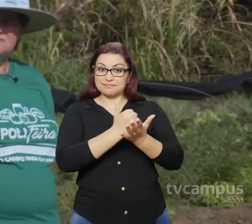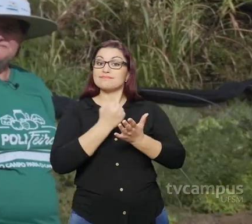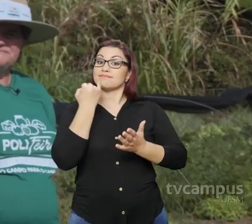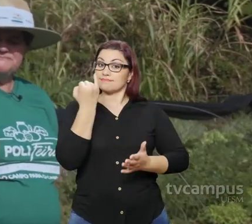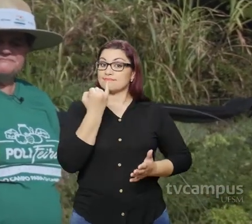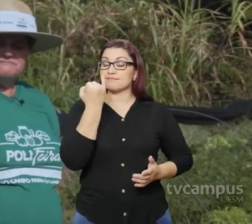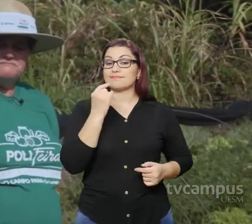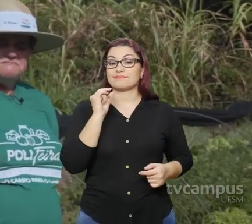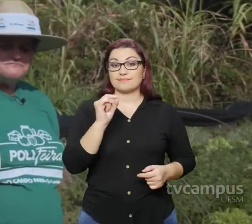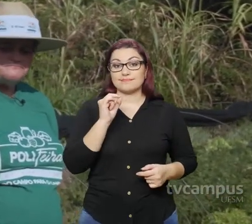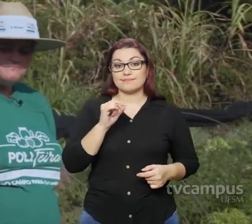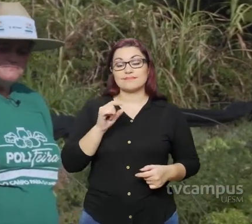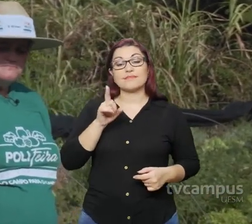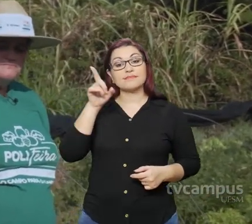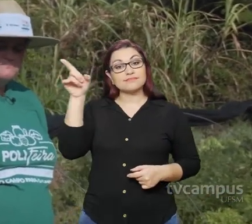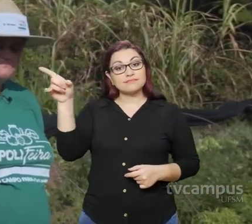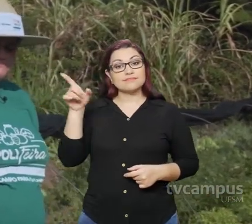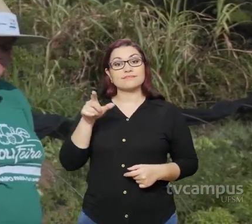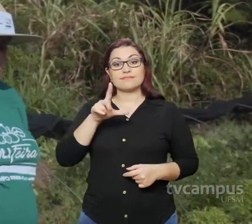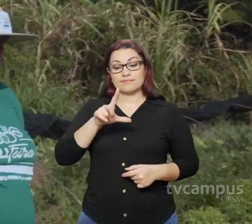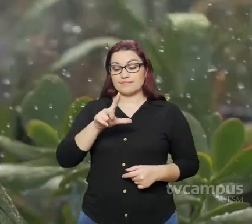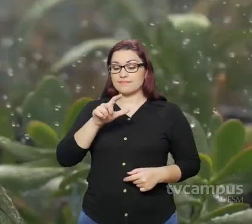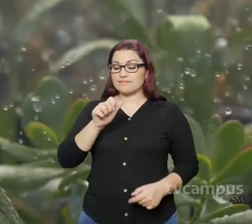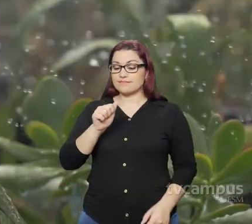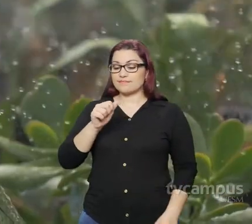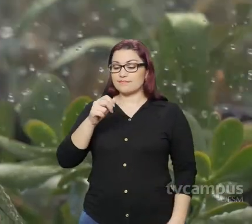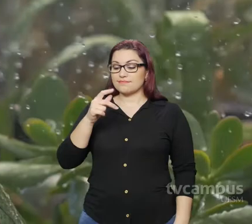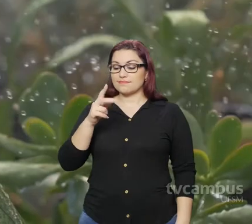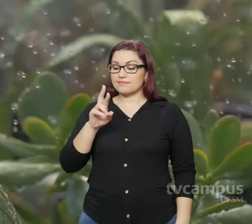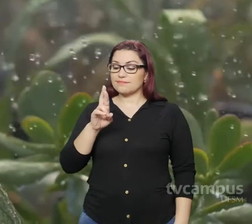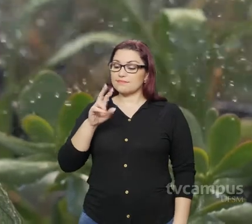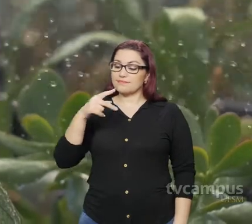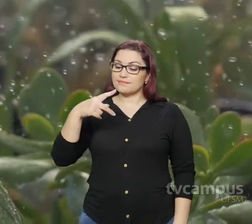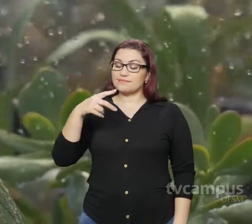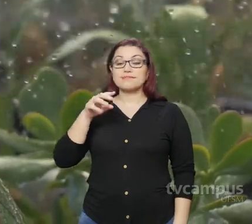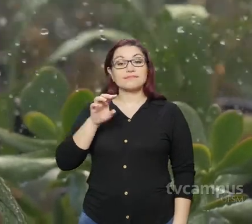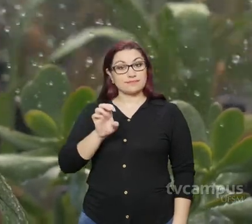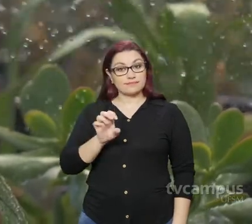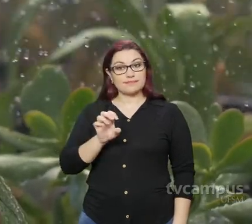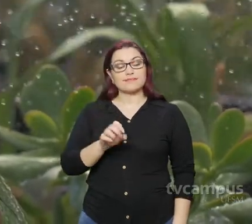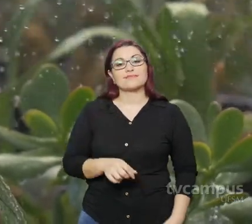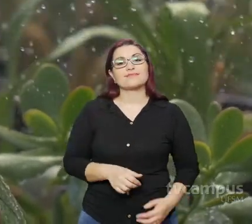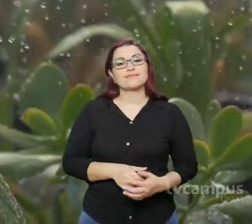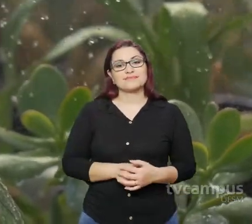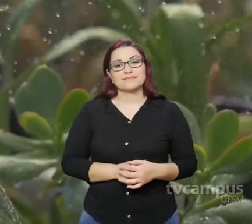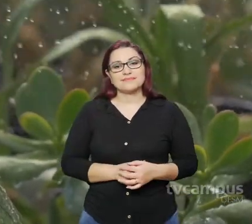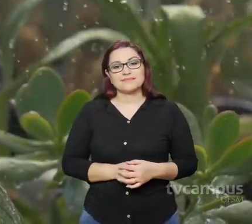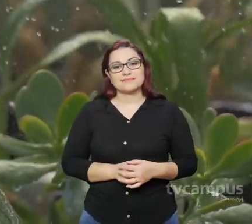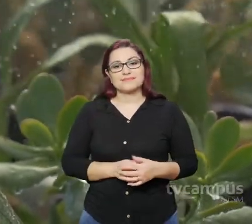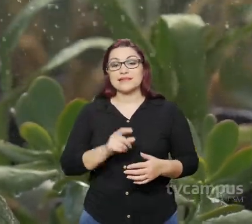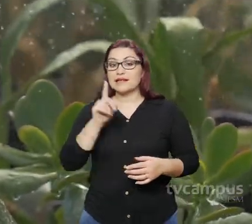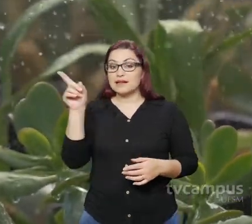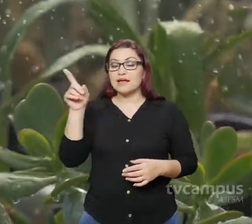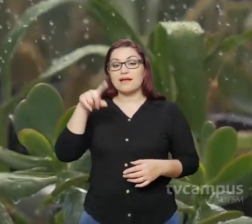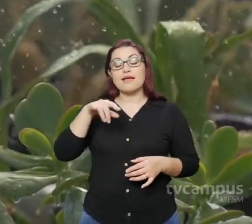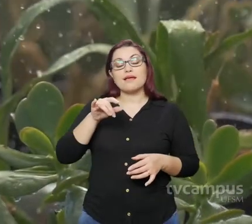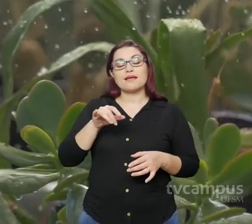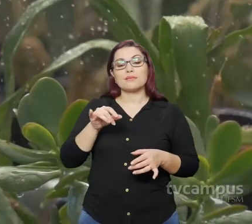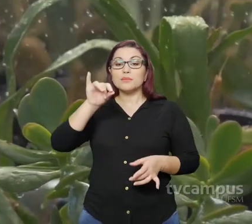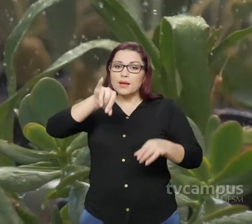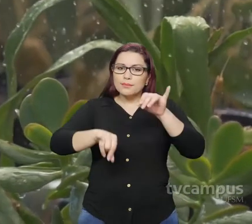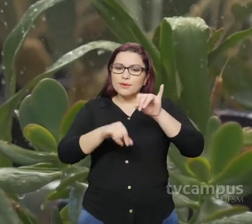do orgânico, que o nosso tratamento, nosso modelo é uma agricultura limpa, nós temos o apoio fundamental do